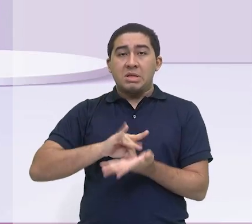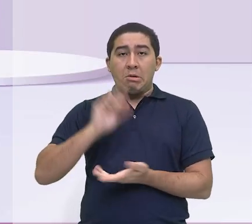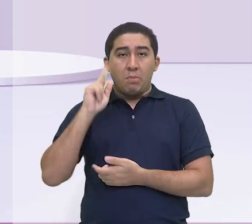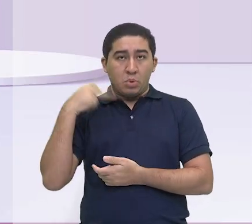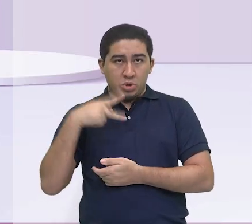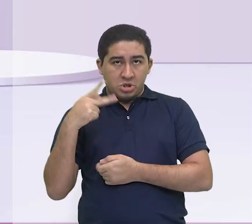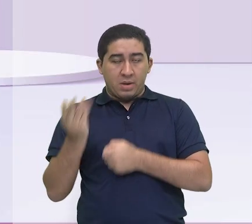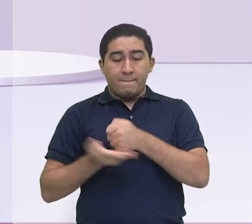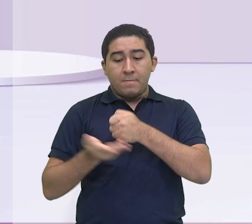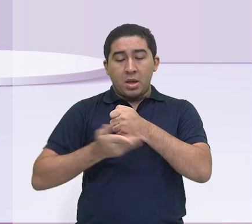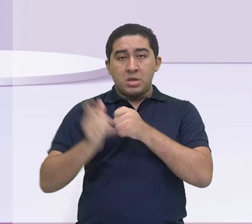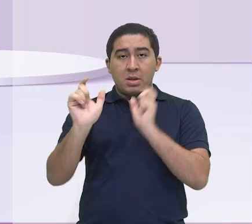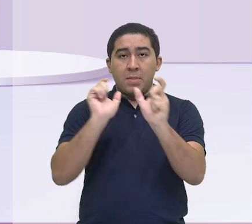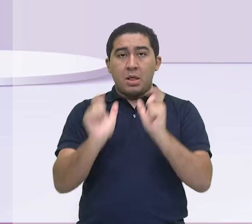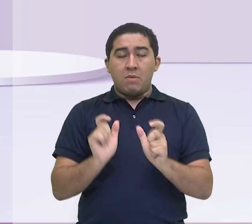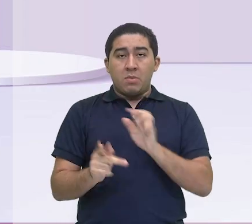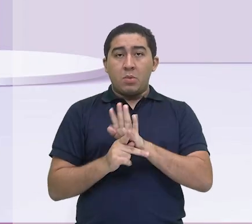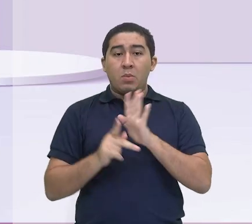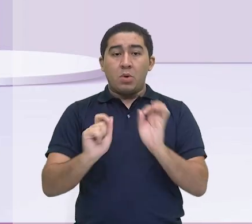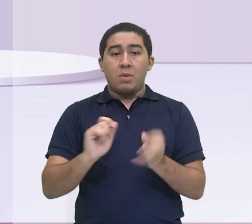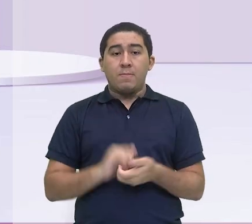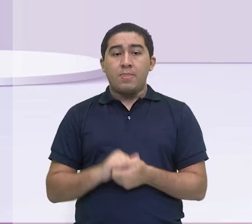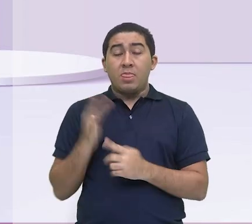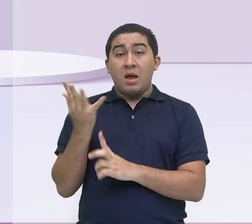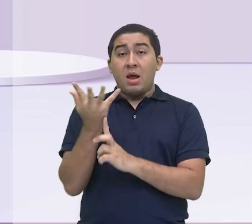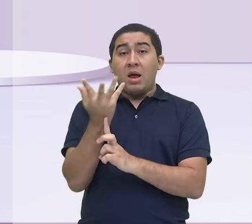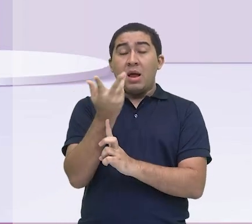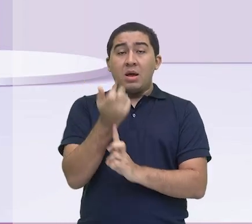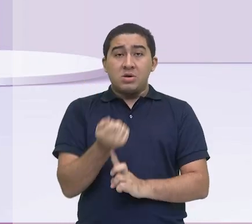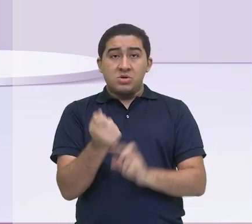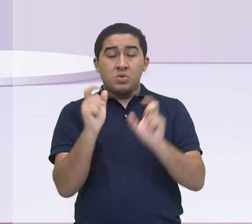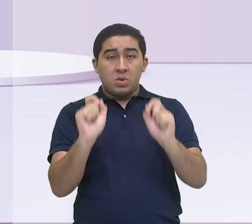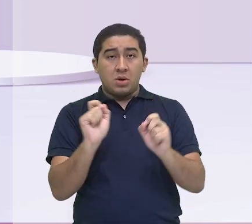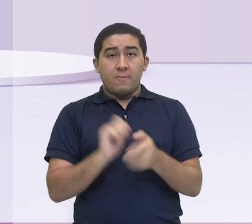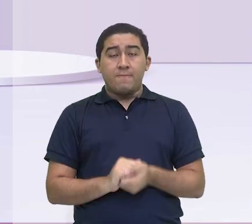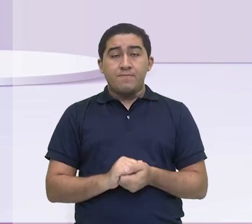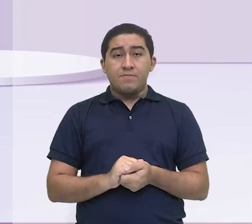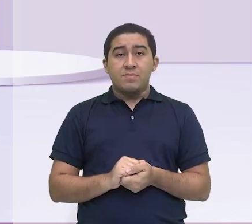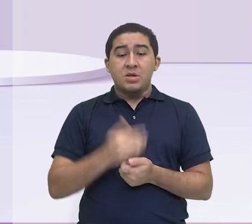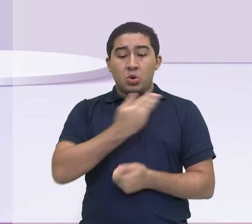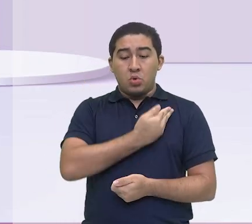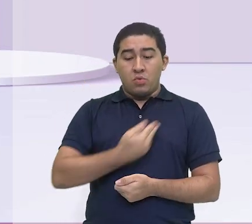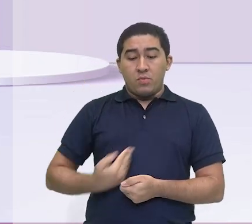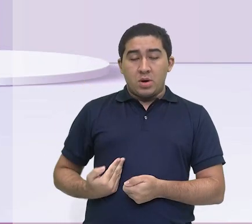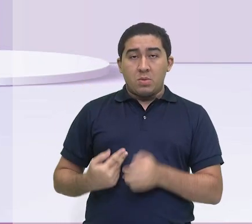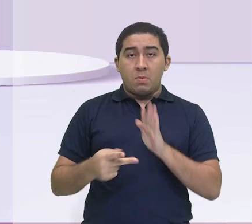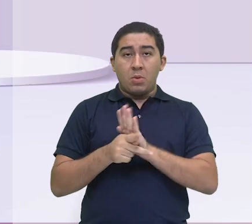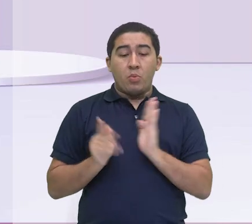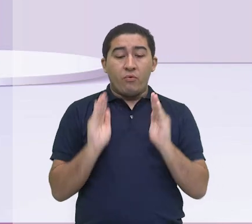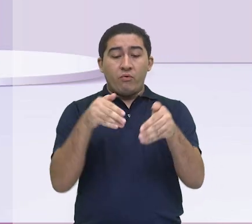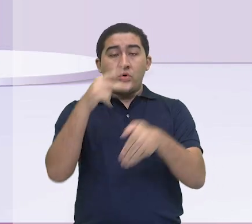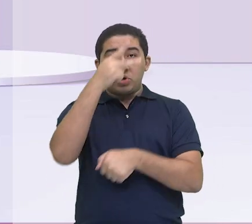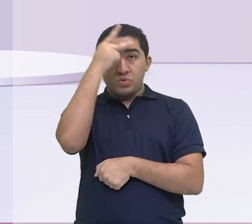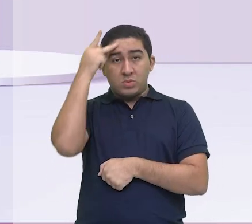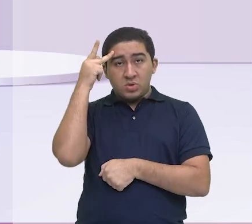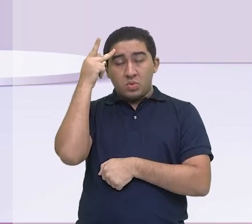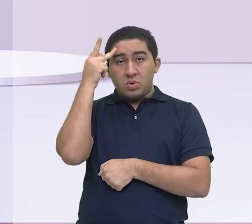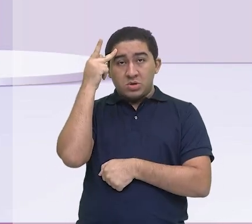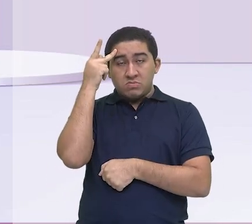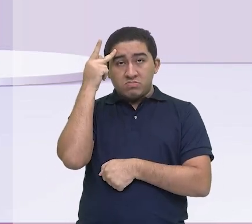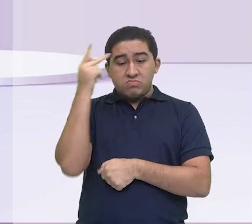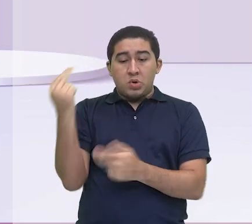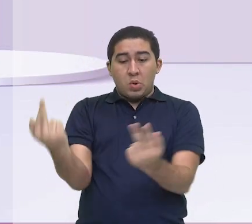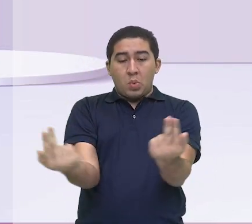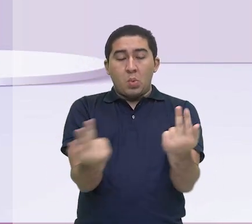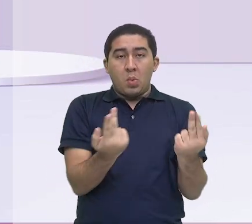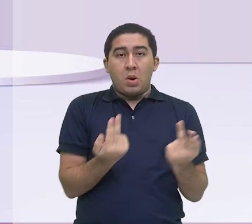da palavra, ela é a arte de governar para as pessoas, para o bem comum, para